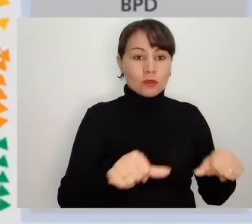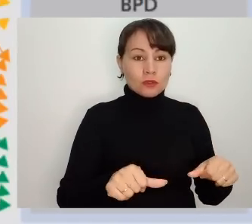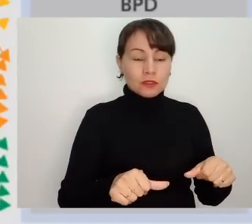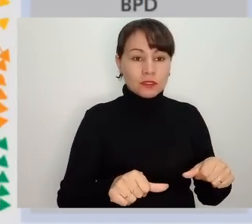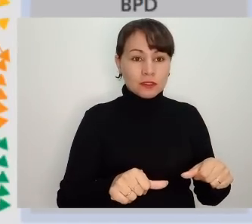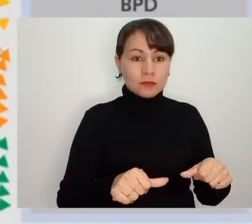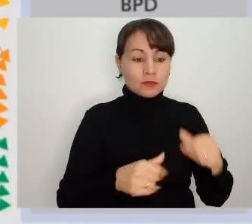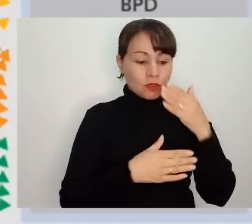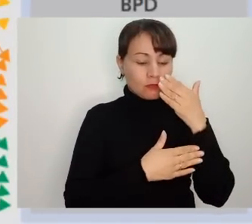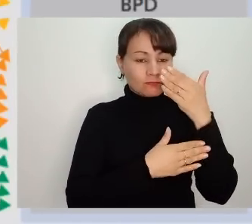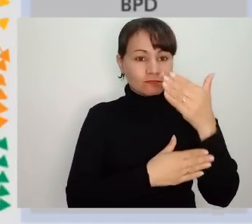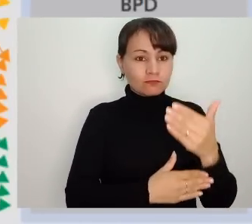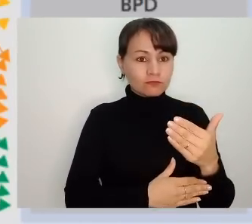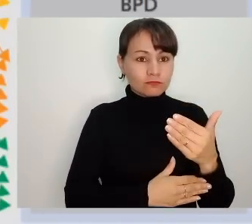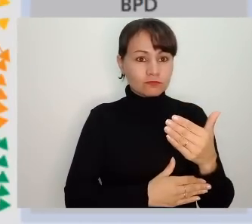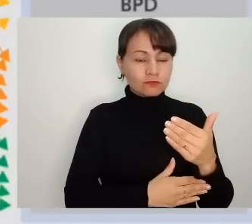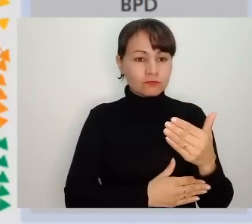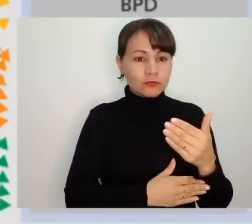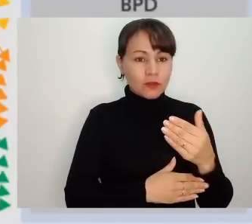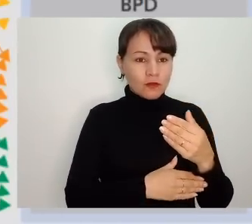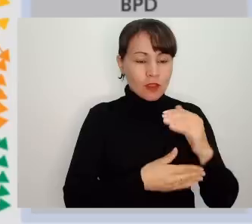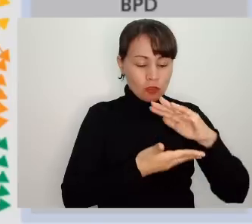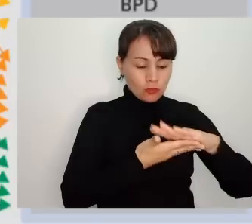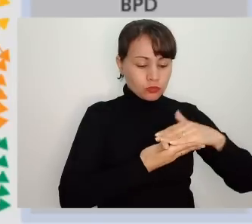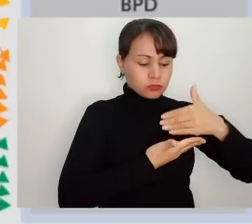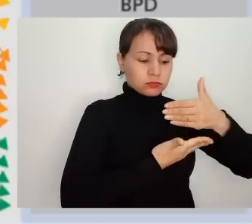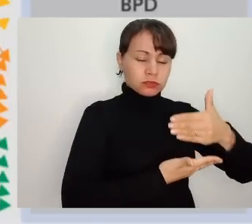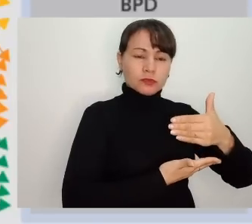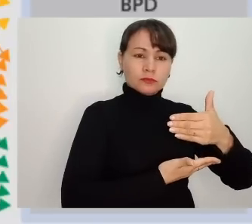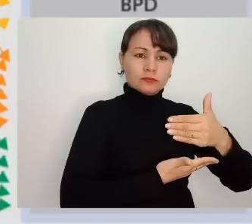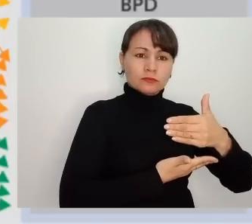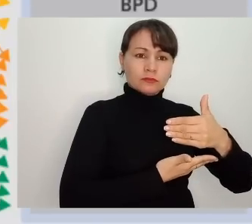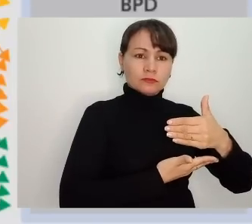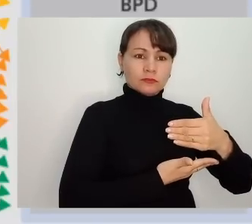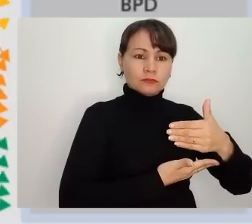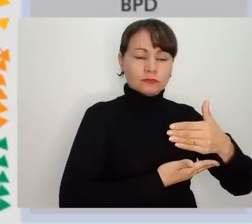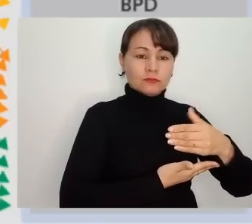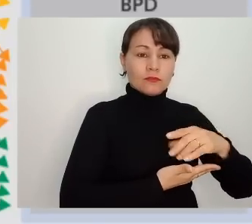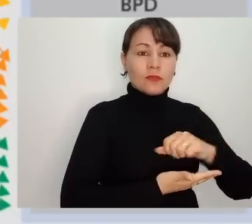nós estamos na frente de um computador remoto,